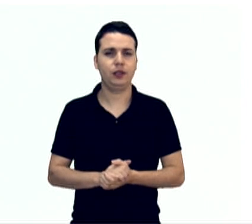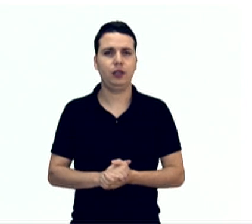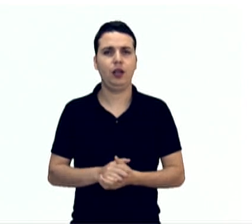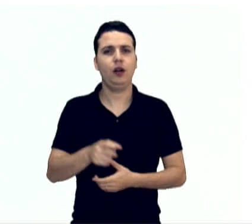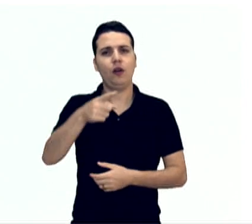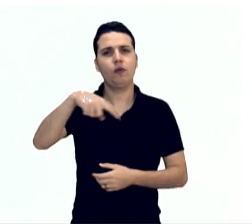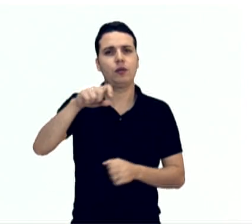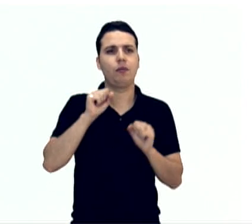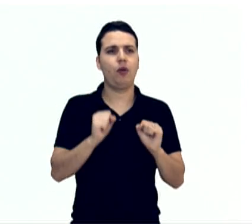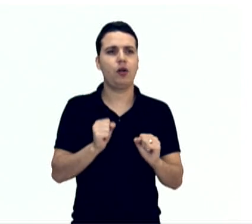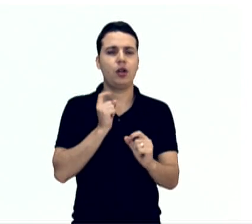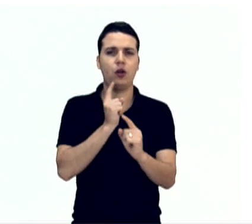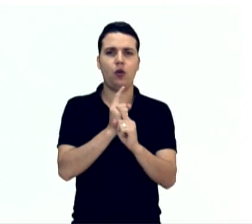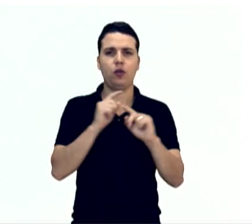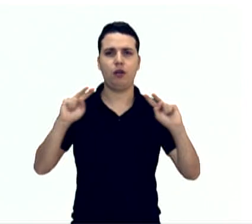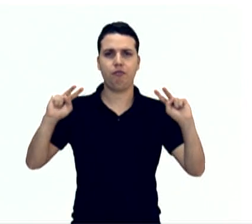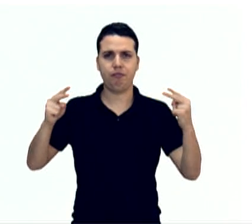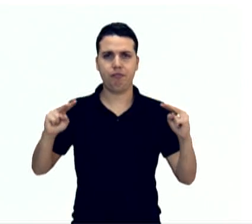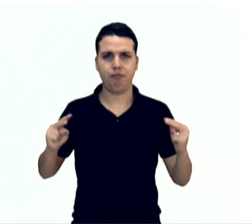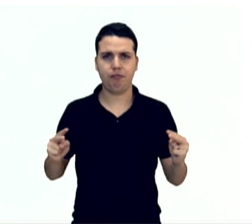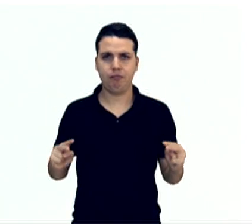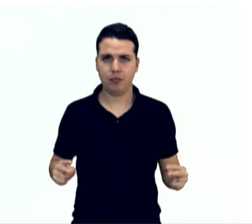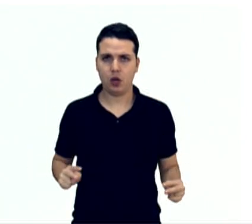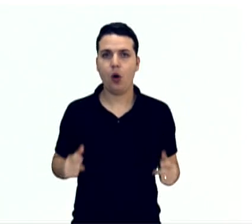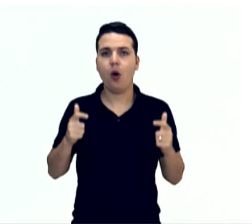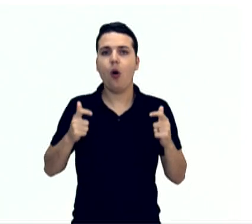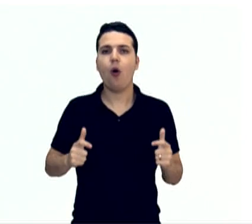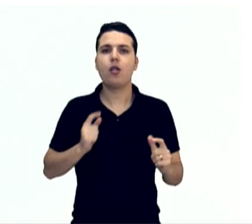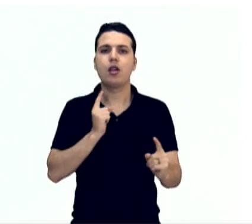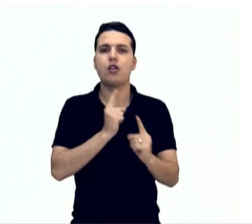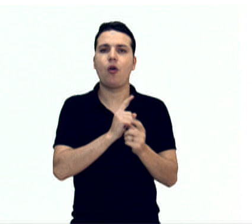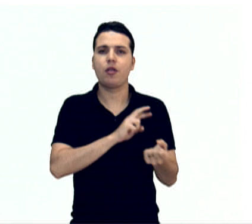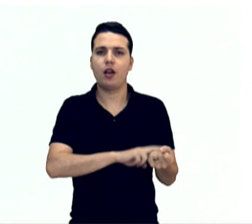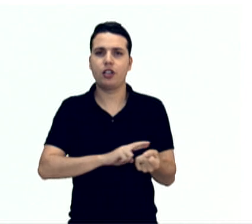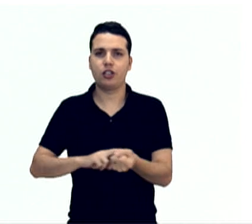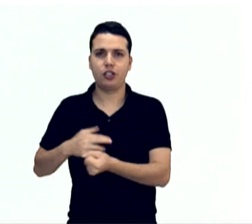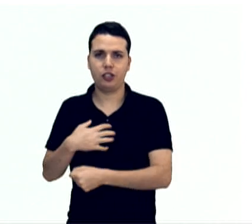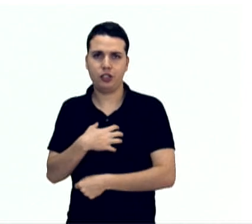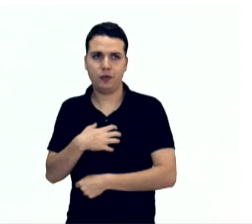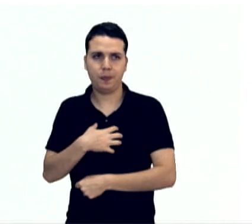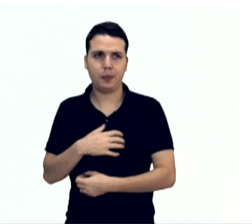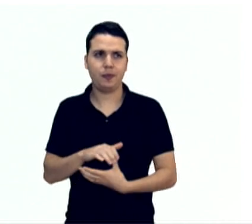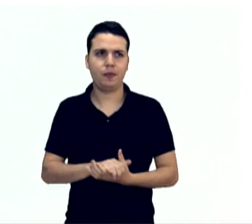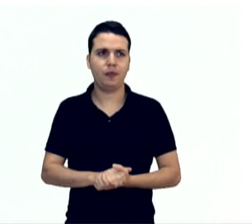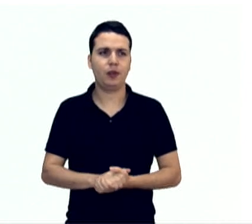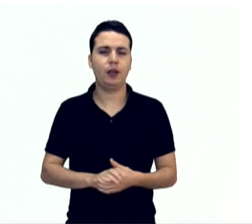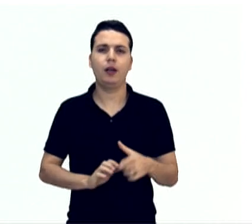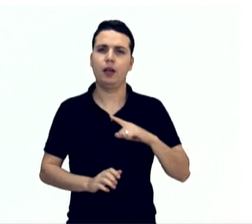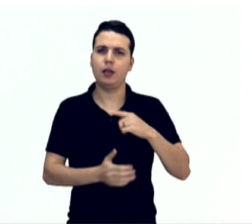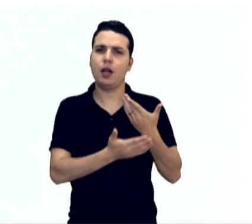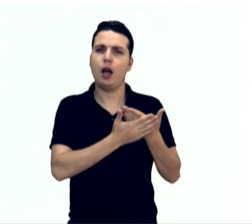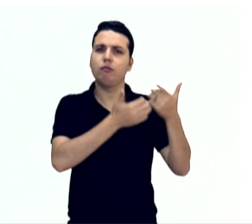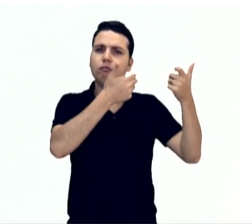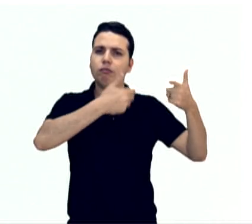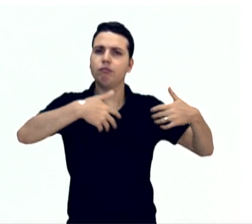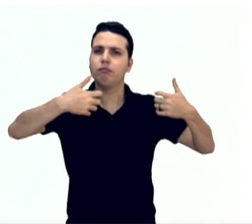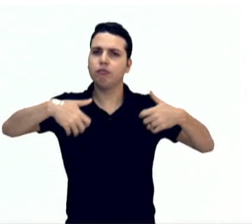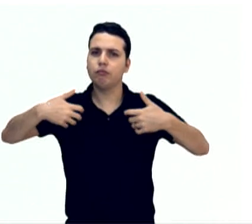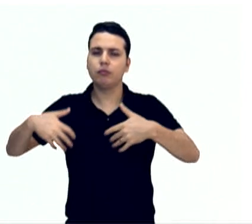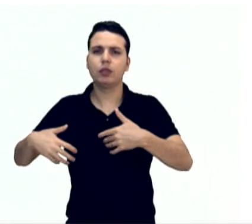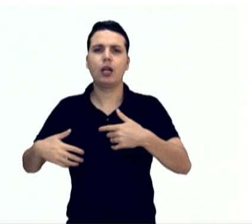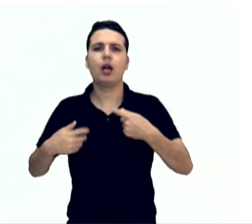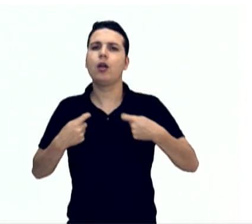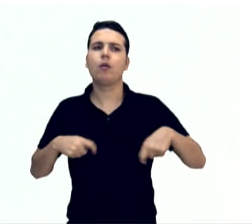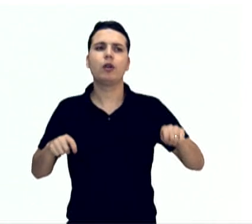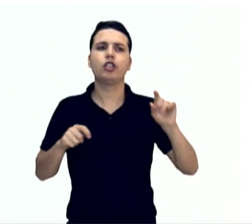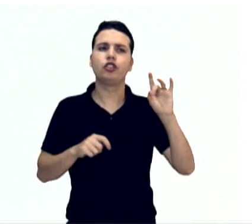vocês vão encontrar estes ritmos, certo? Tem aulas explicativas, não fiquem